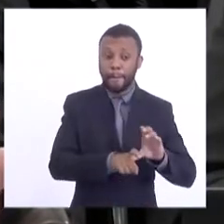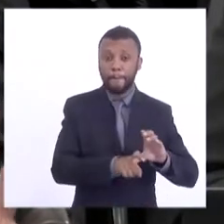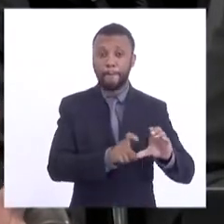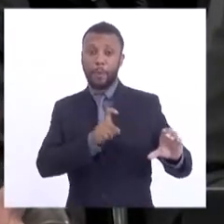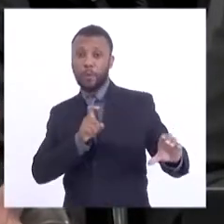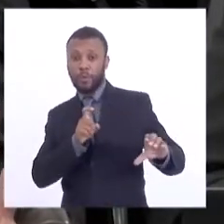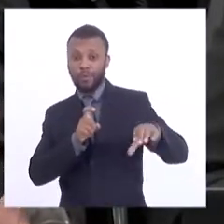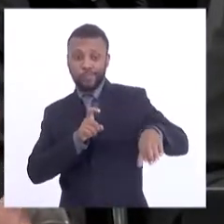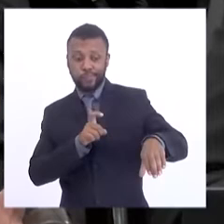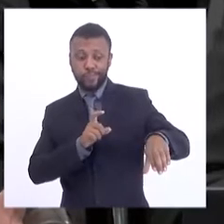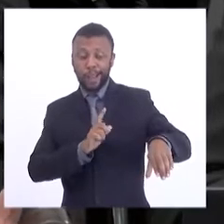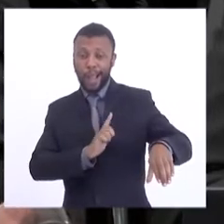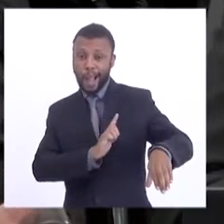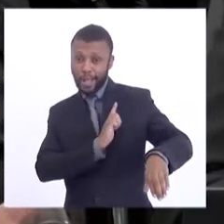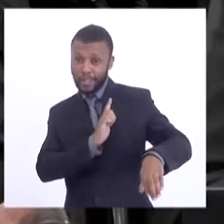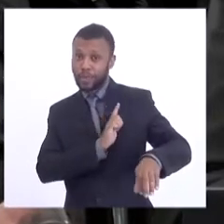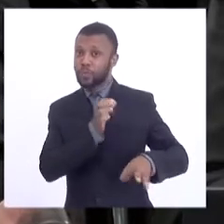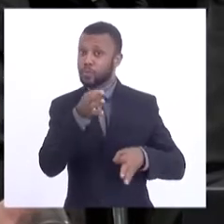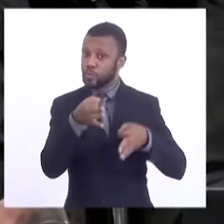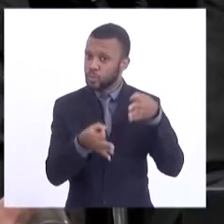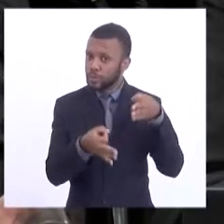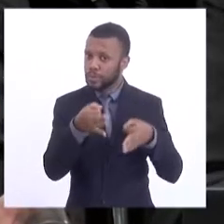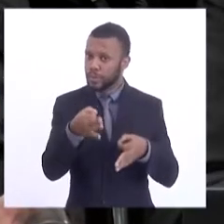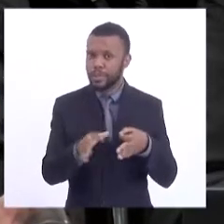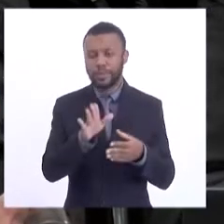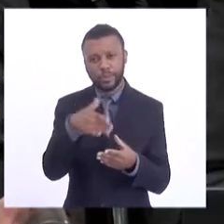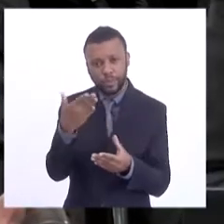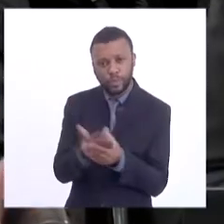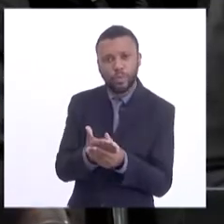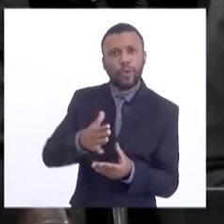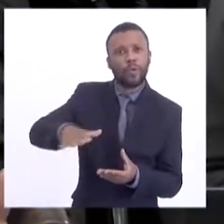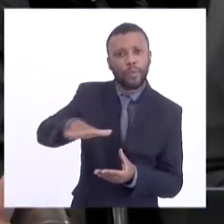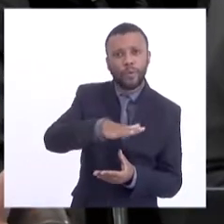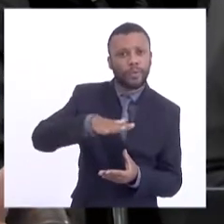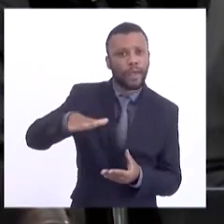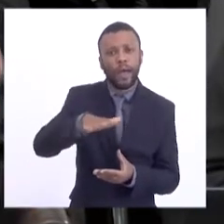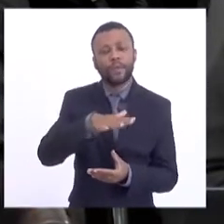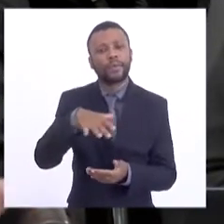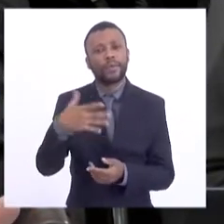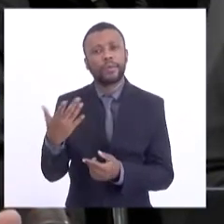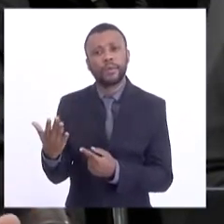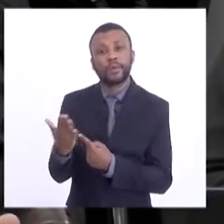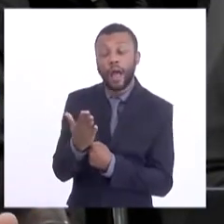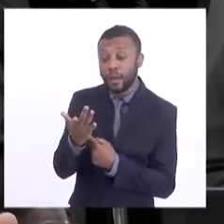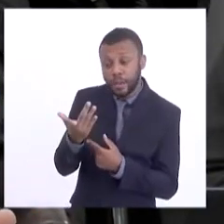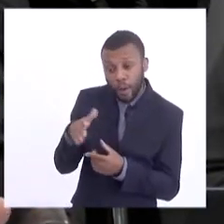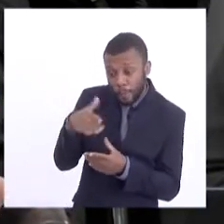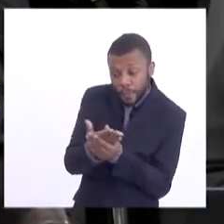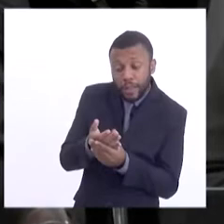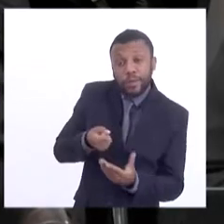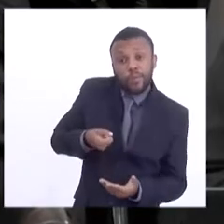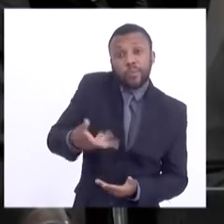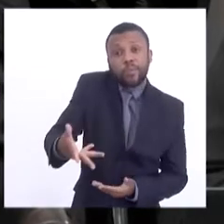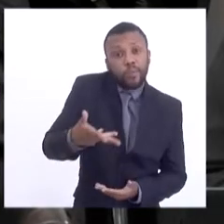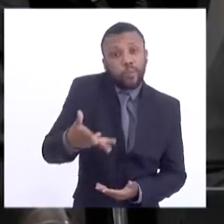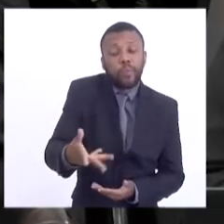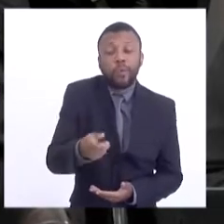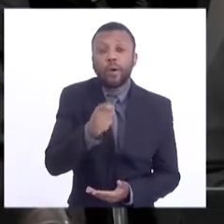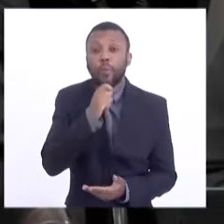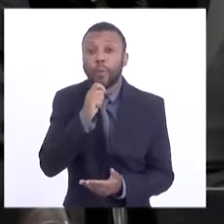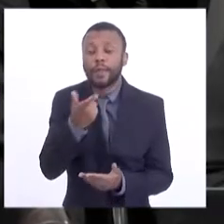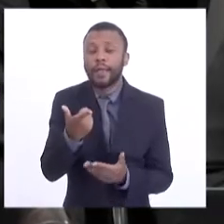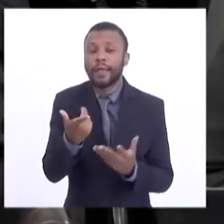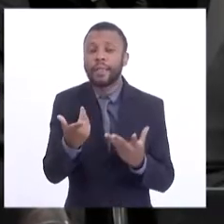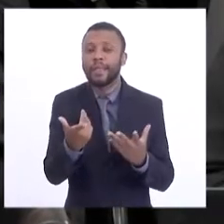a gestão jurídica dos processos e fez com que de celeridade sem perder a legalidade tão e